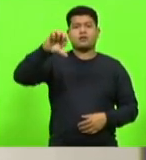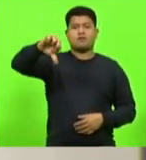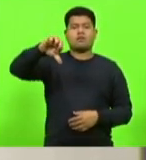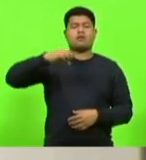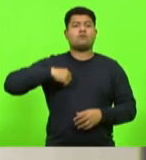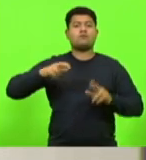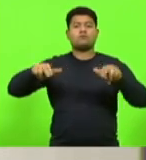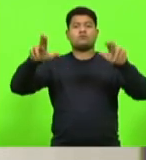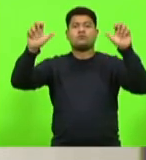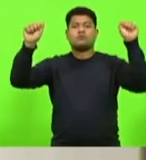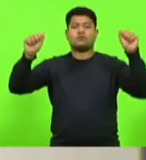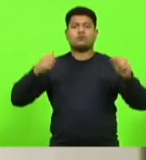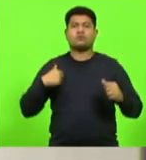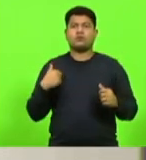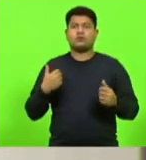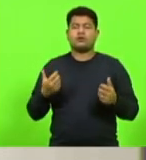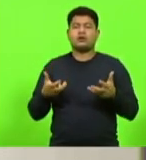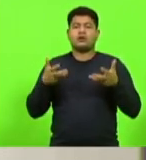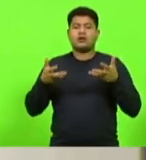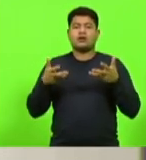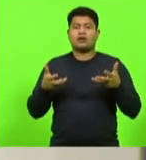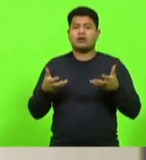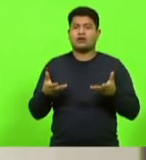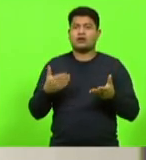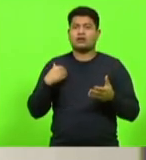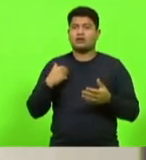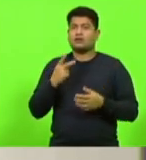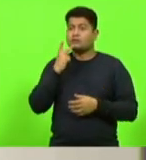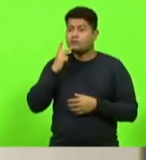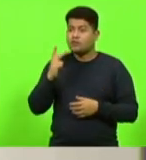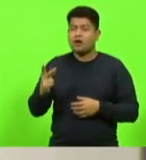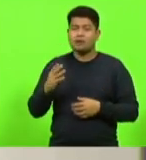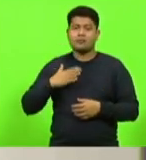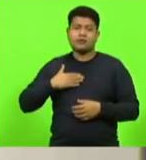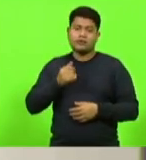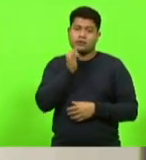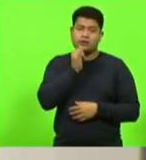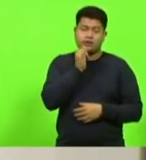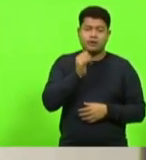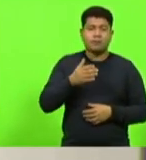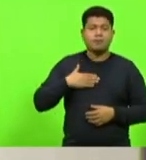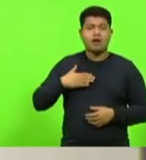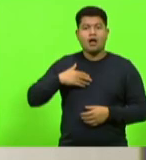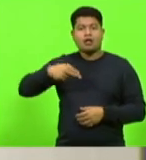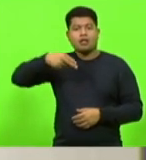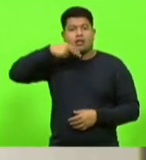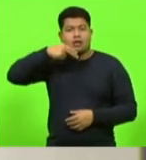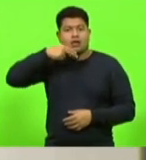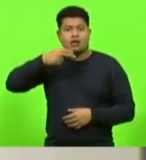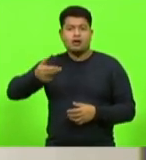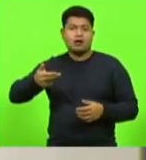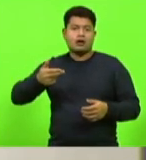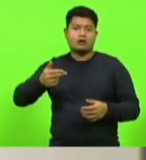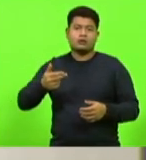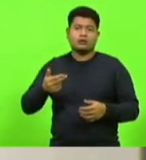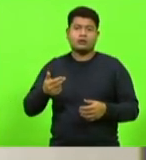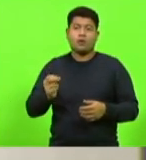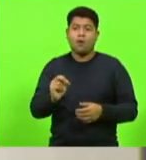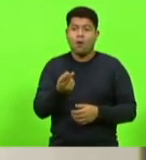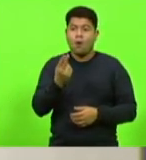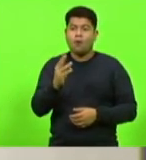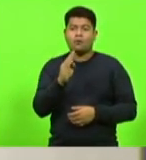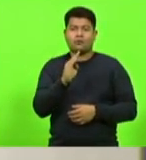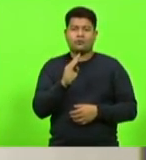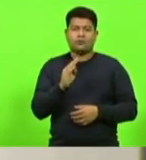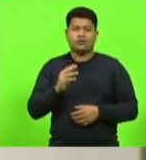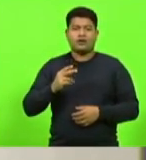jamais eu queria ter essa oportunidade de ter que contar para o meu neto, quem sabe o meu bisneto, que nós passamos por um momento